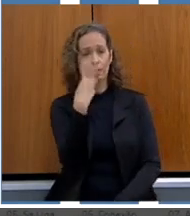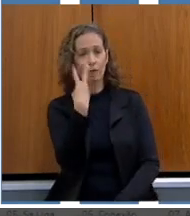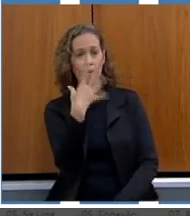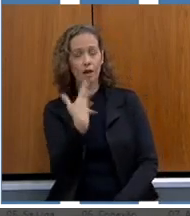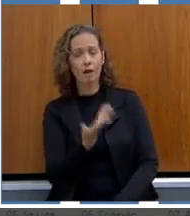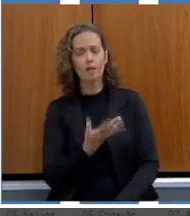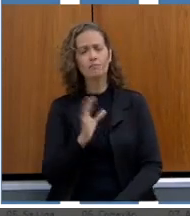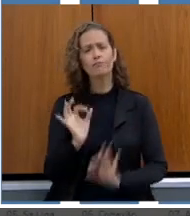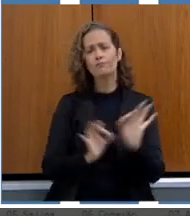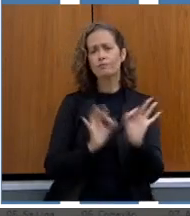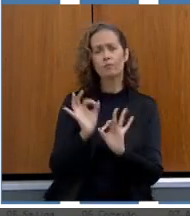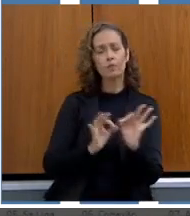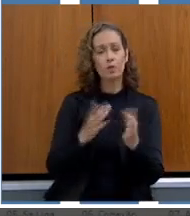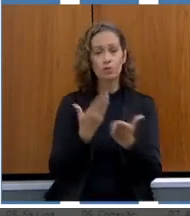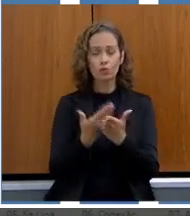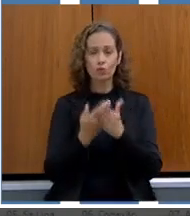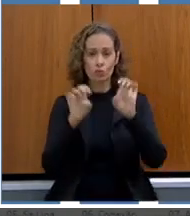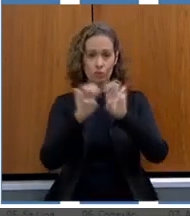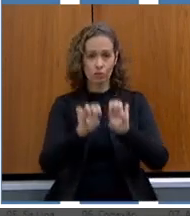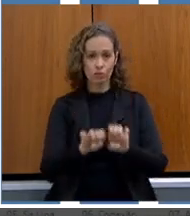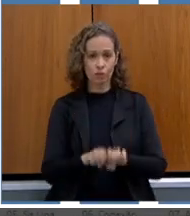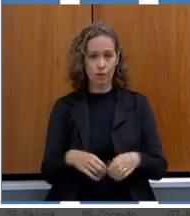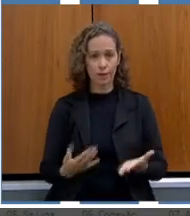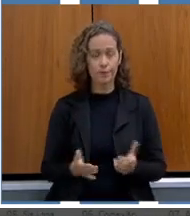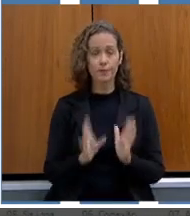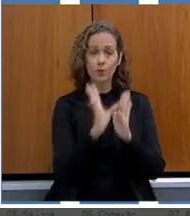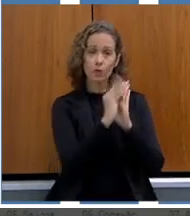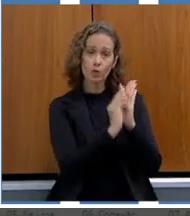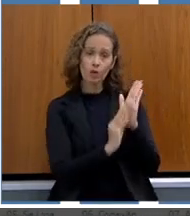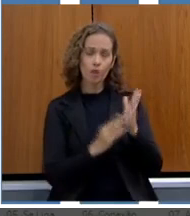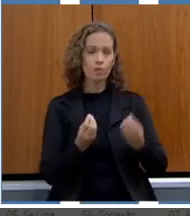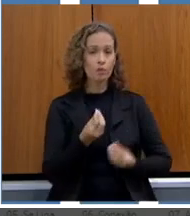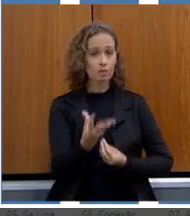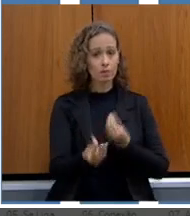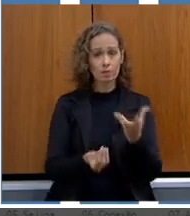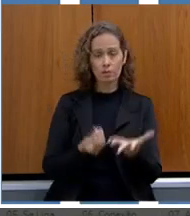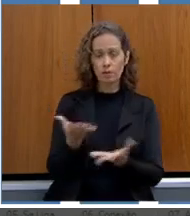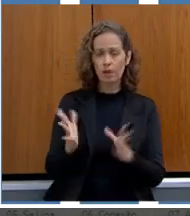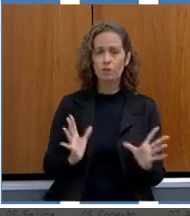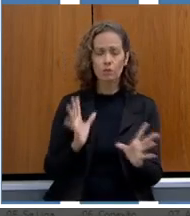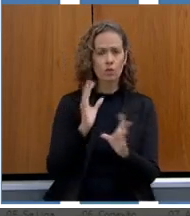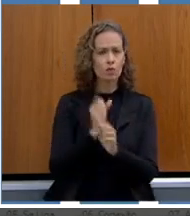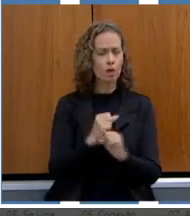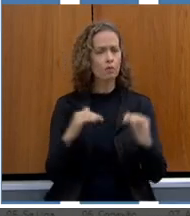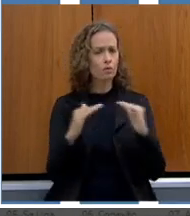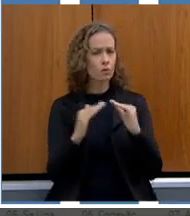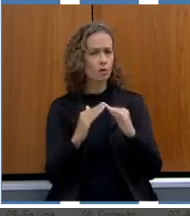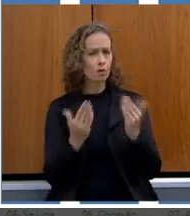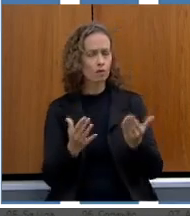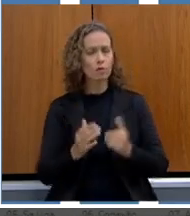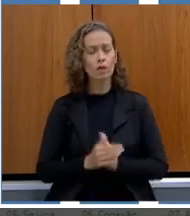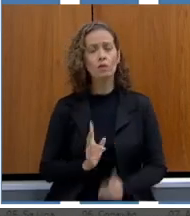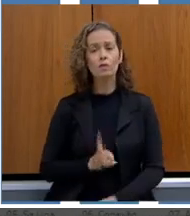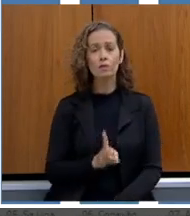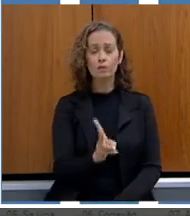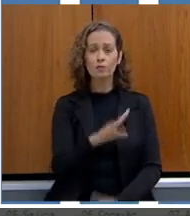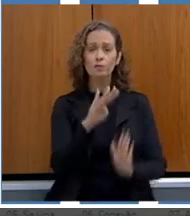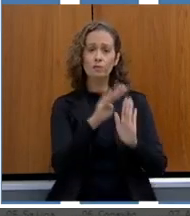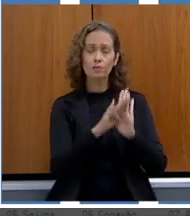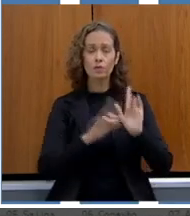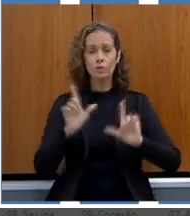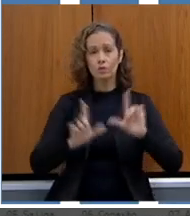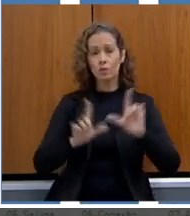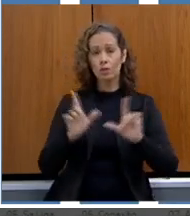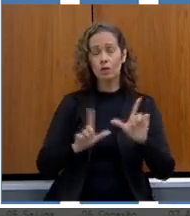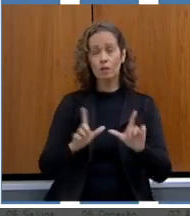pela realização dos planos de estudo estruturados materiais disponibilizados é total de acordo a continuidade do programa